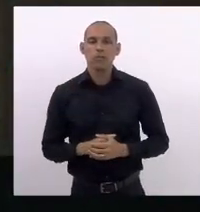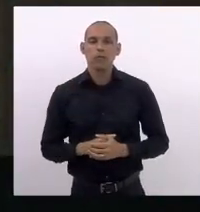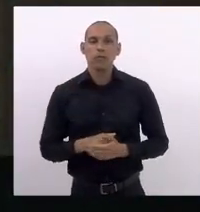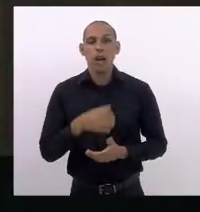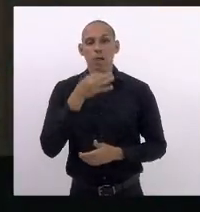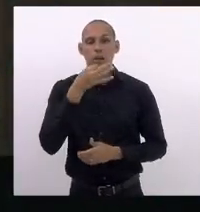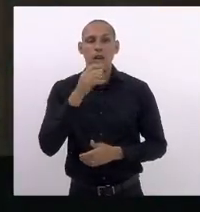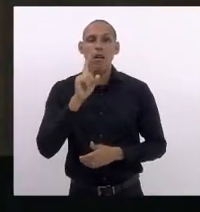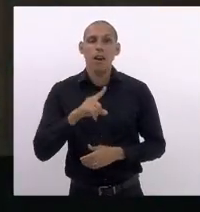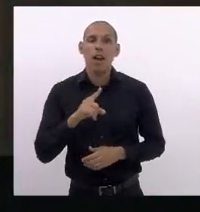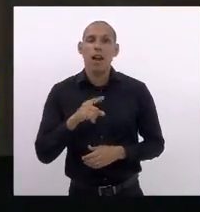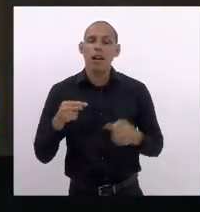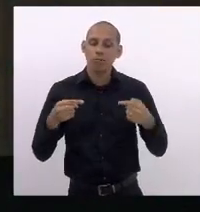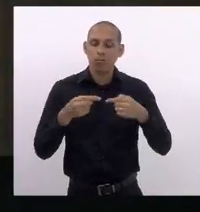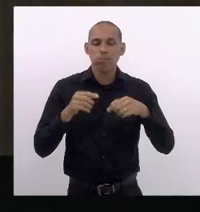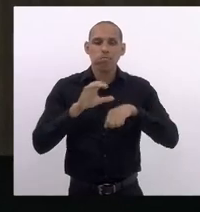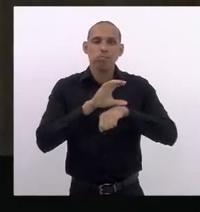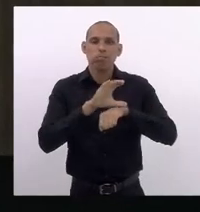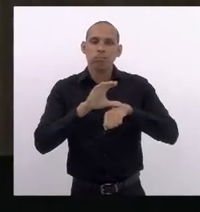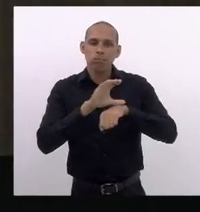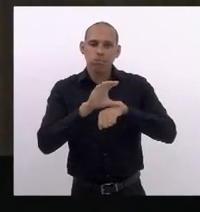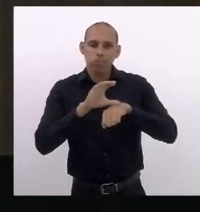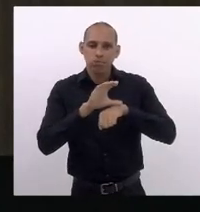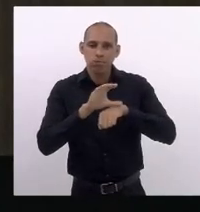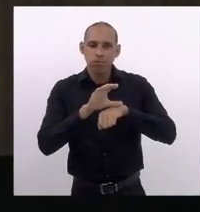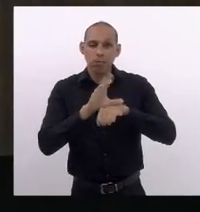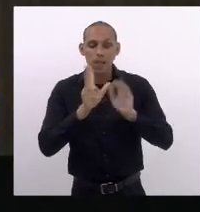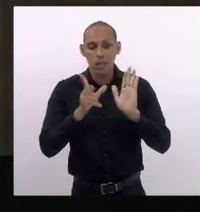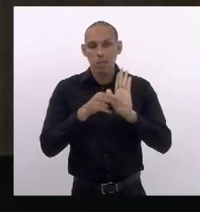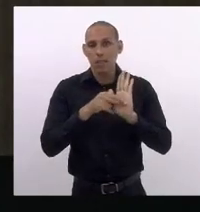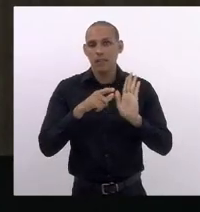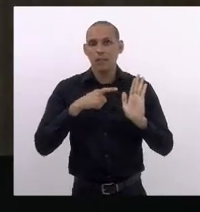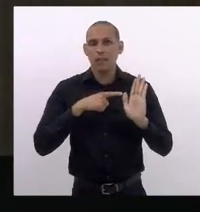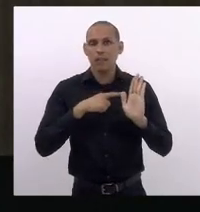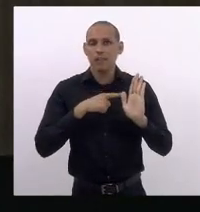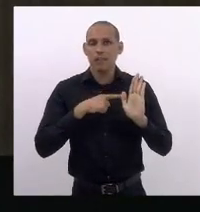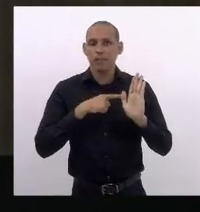parecer é pela constitucionalidade, com emenda,